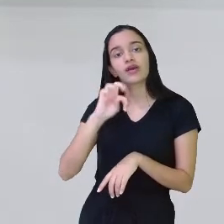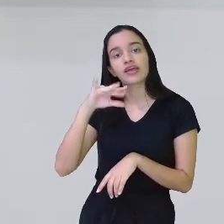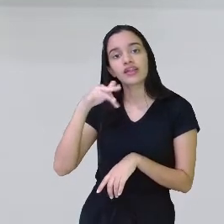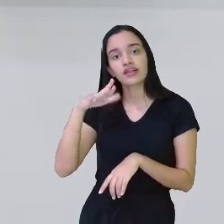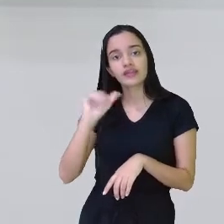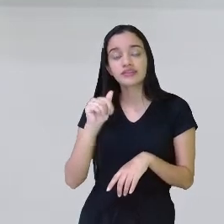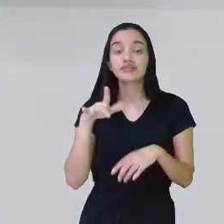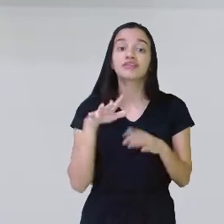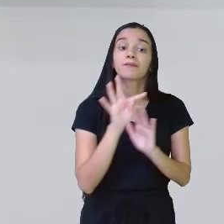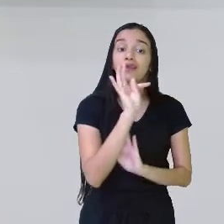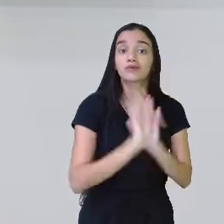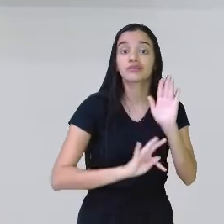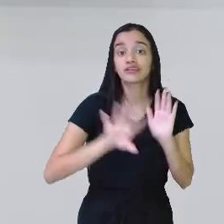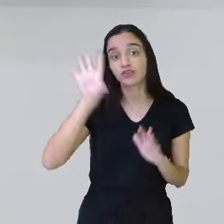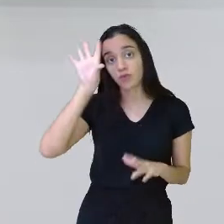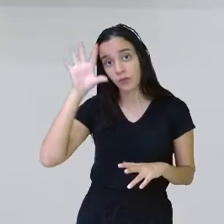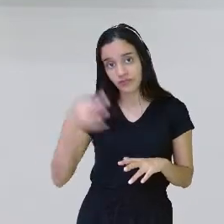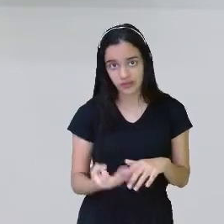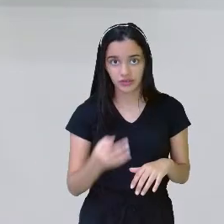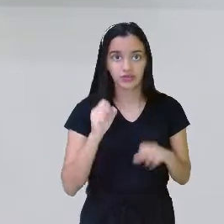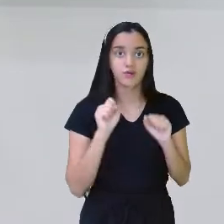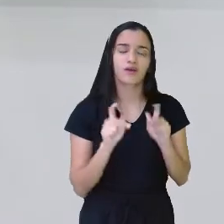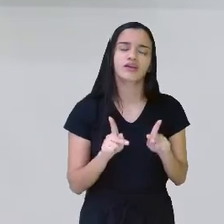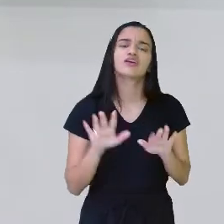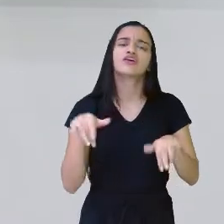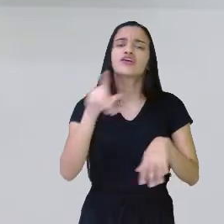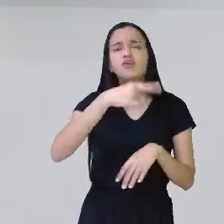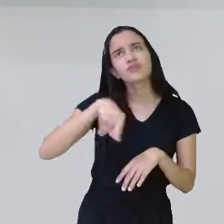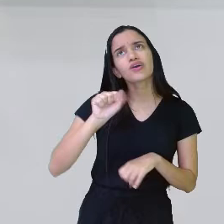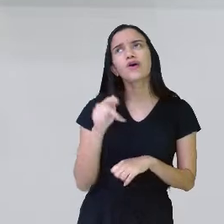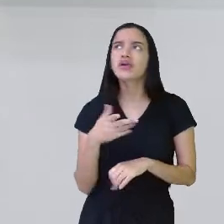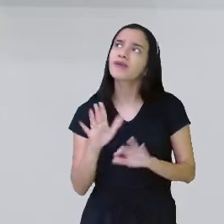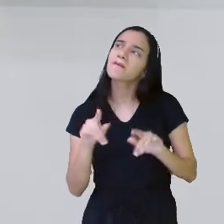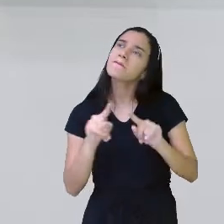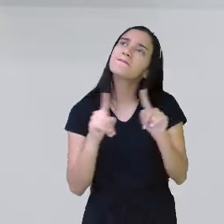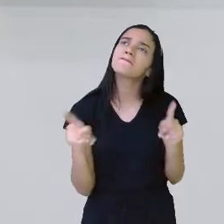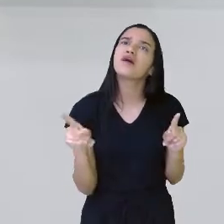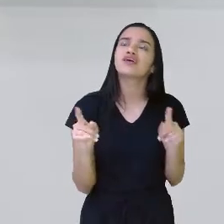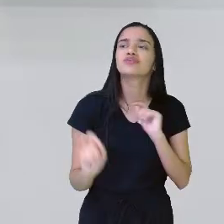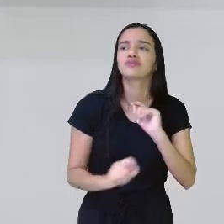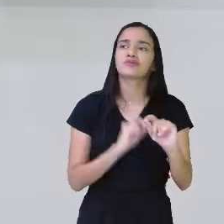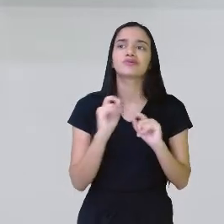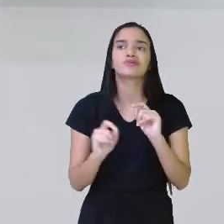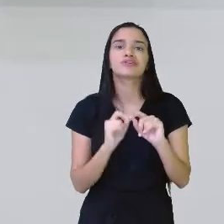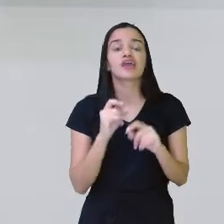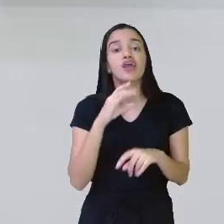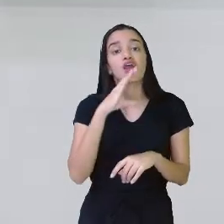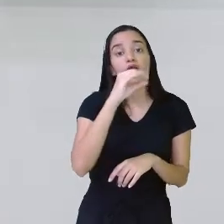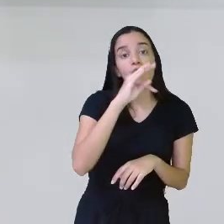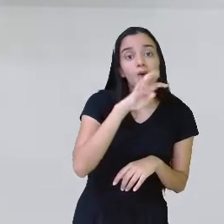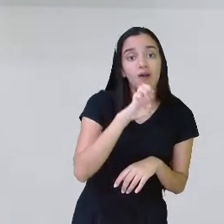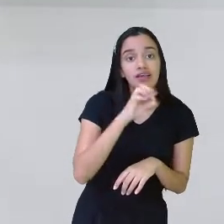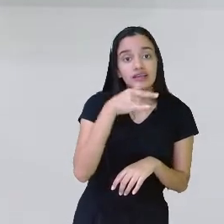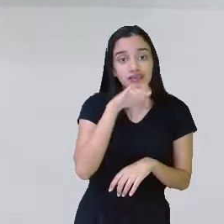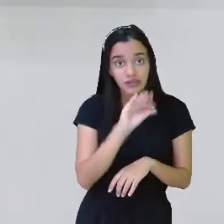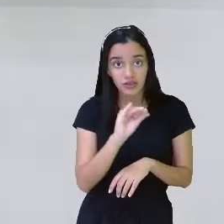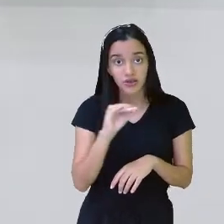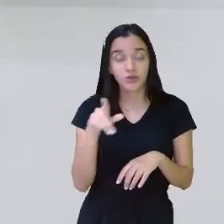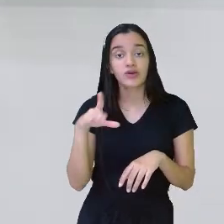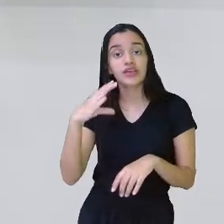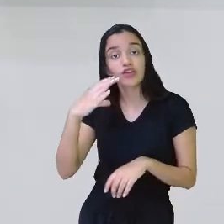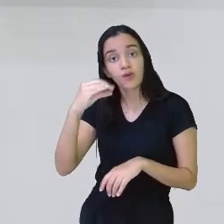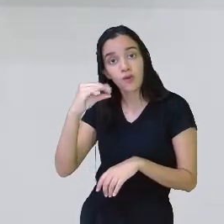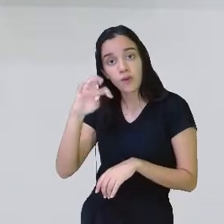texto compreensível, tá? Aí vocês, tá, mas o que raios é coesão e coerência? E aí vamos aqui,